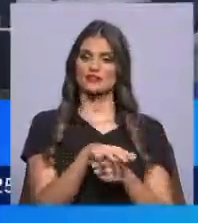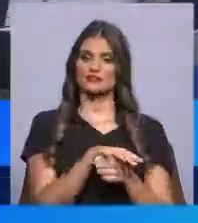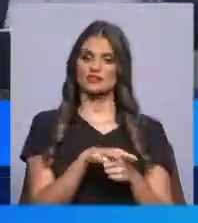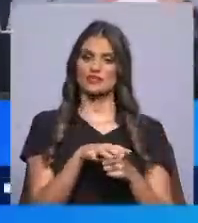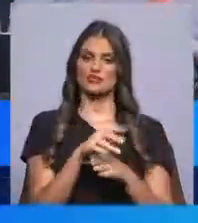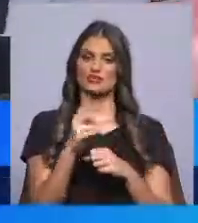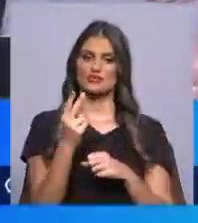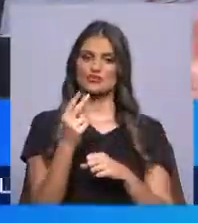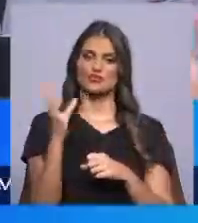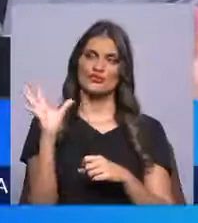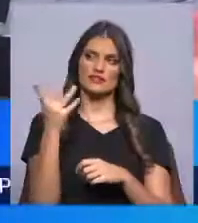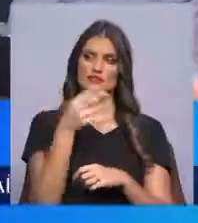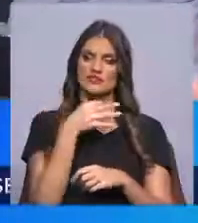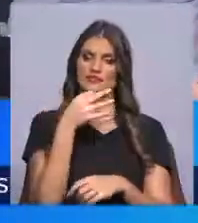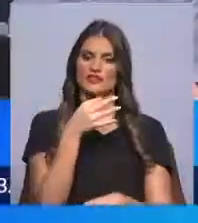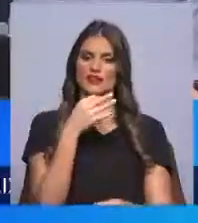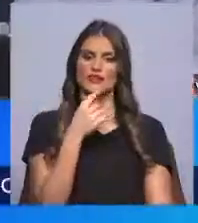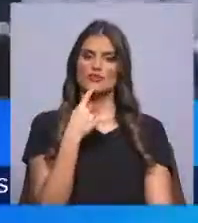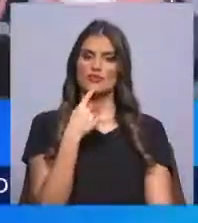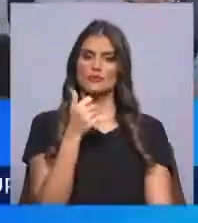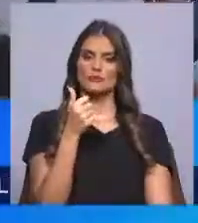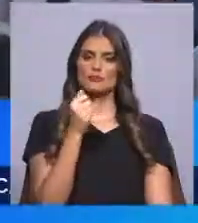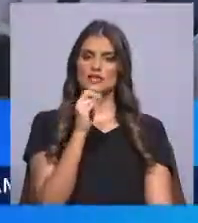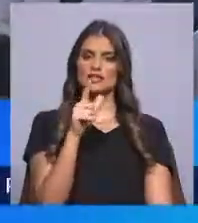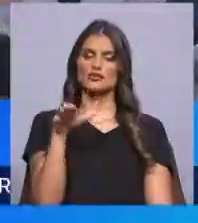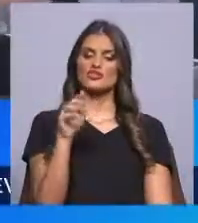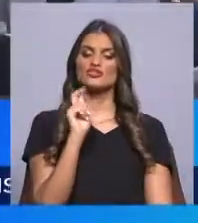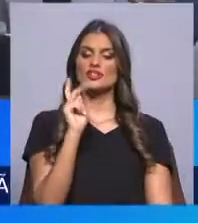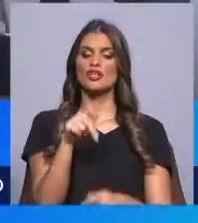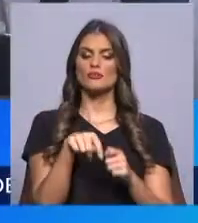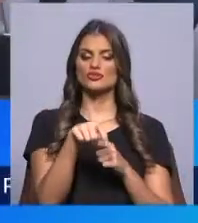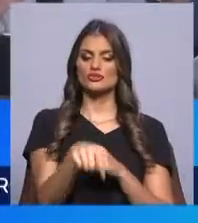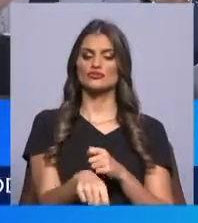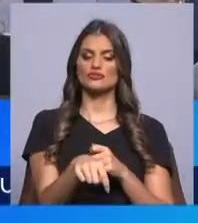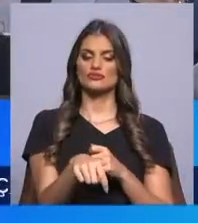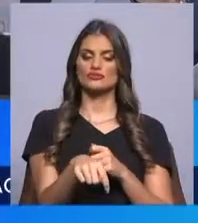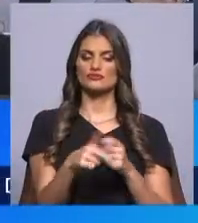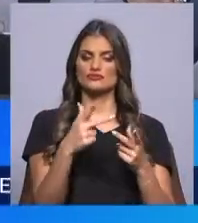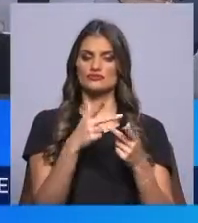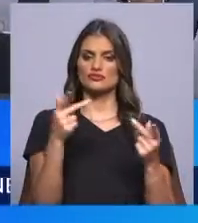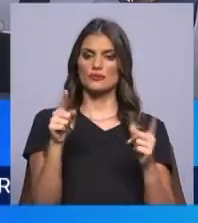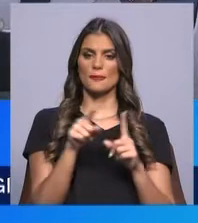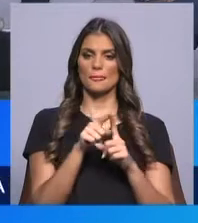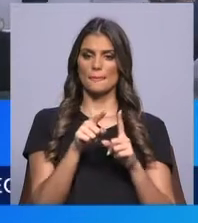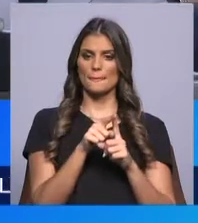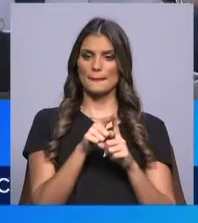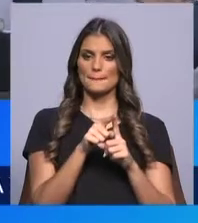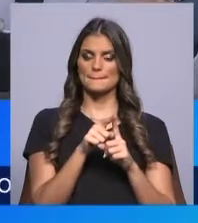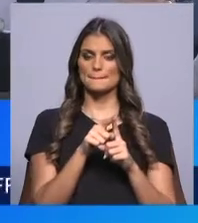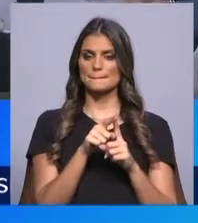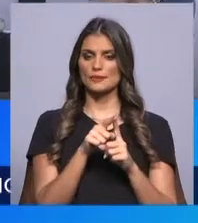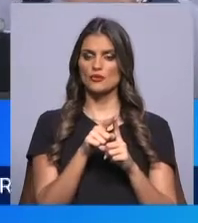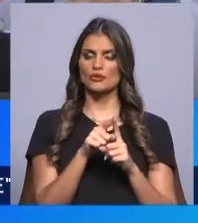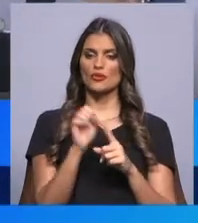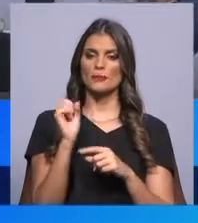universo. Estamos a falar então de um filamento de bilhões e bilhões de quilómetros. Há todo um conjunto há uma espécie de um pequenino grande